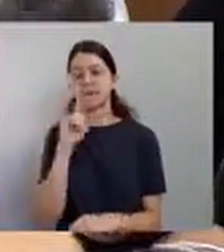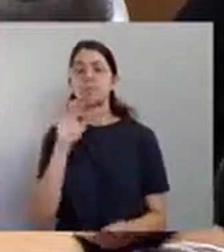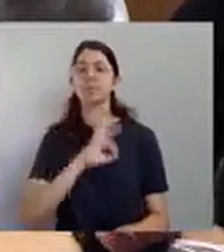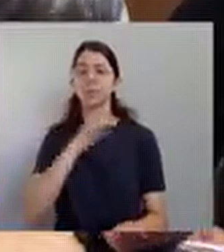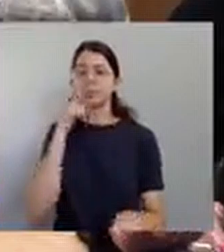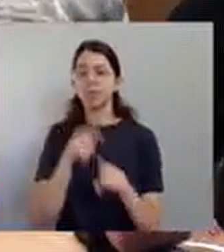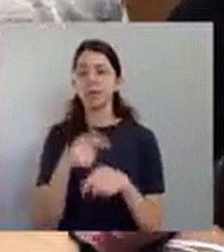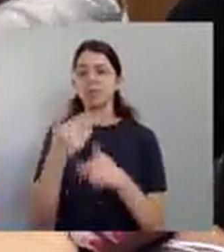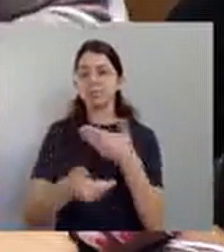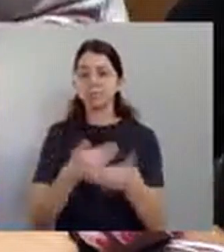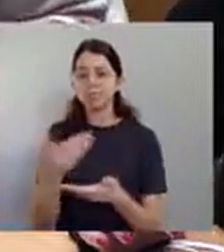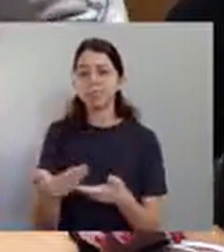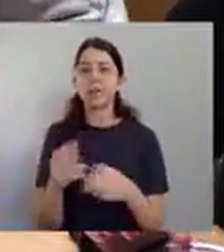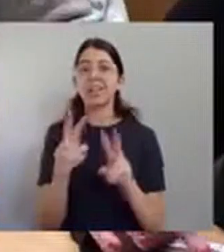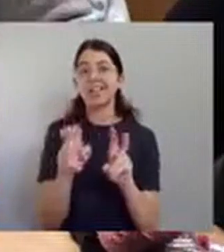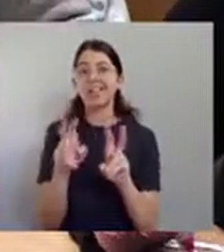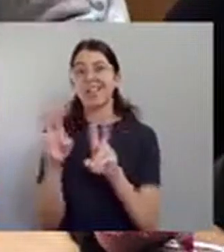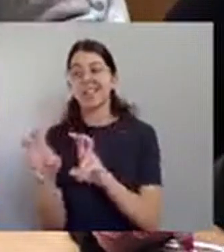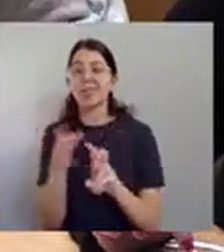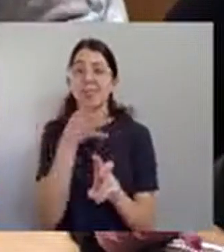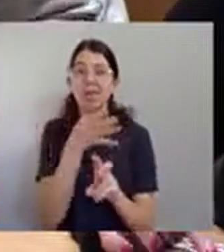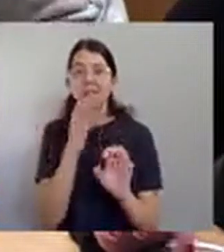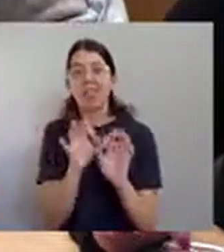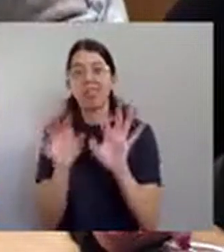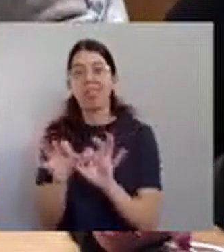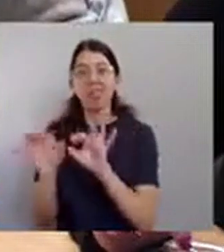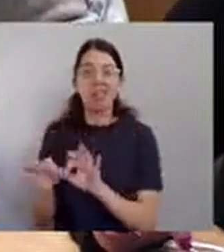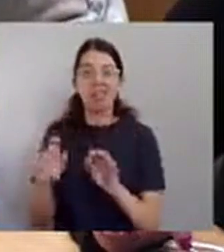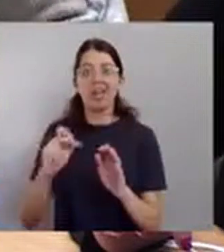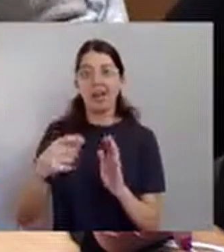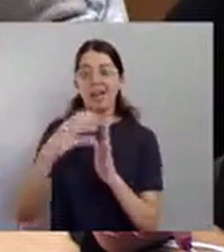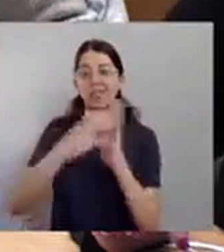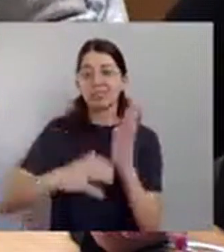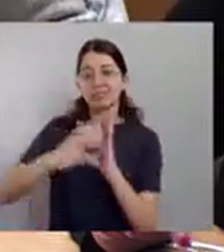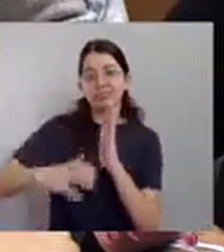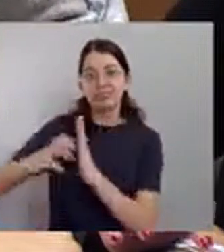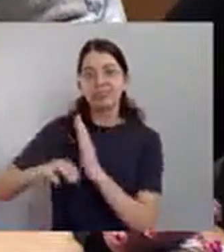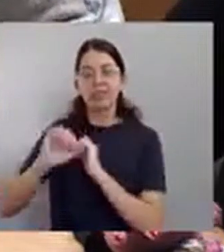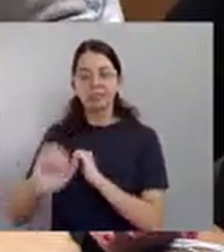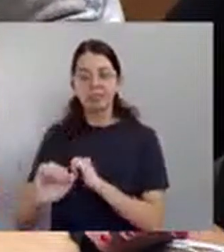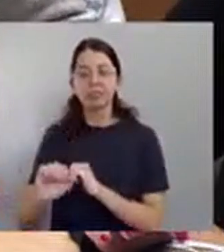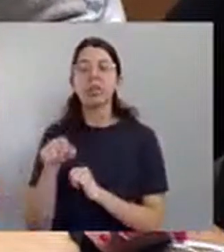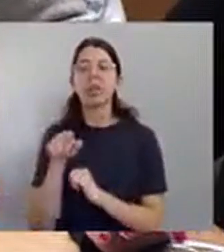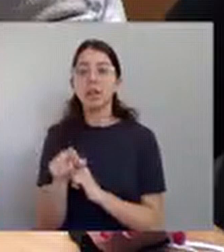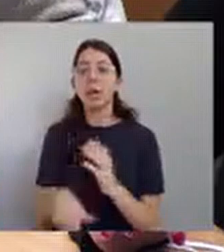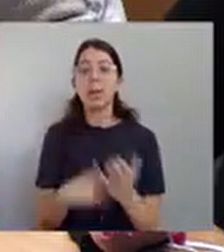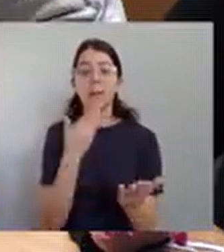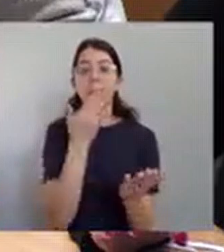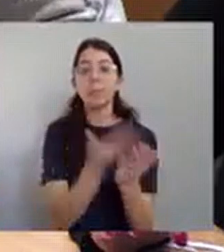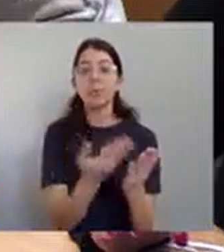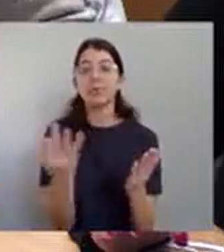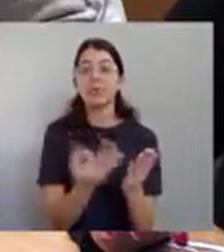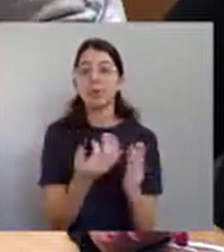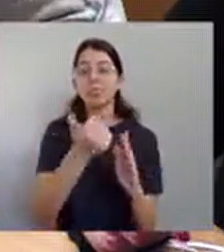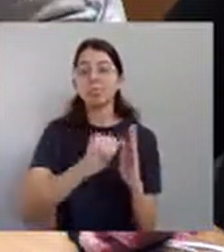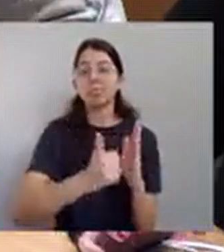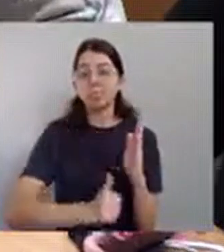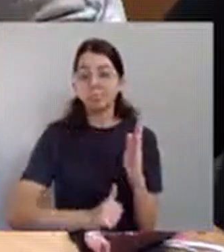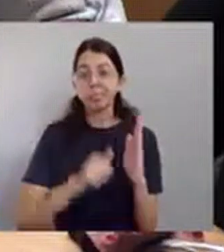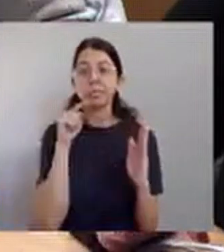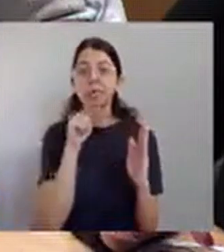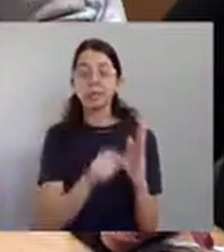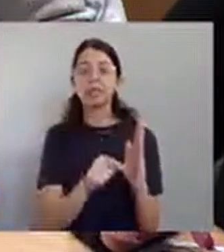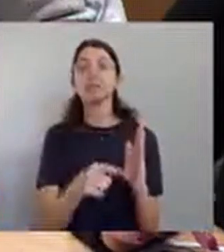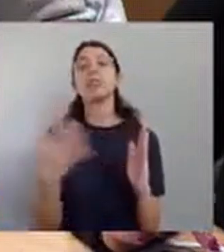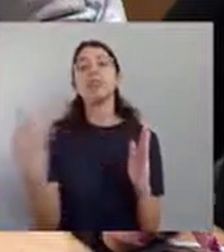dessas citações que fez da ata, ou das atas, foi feita uma proposta de correção em que foi assumido com todas